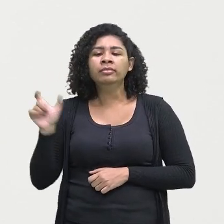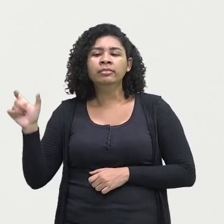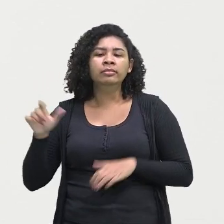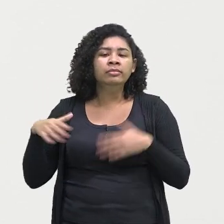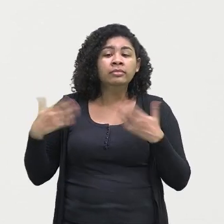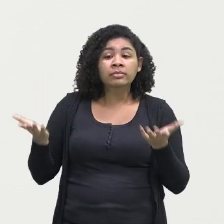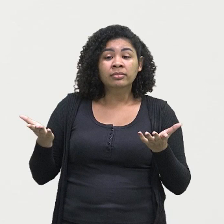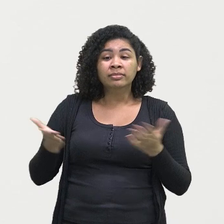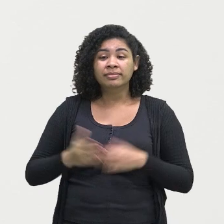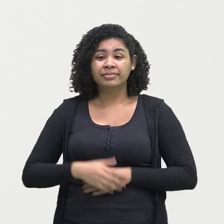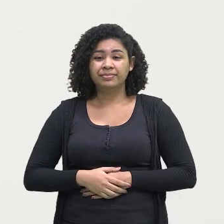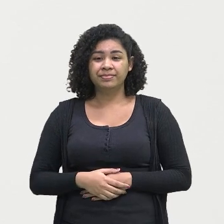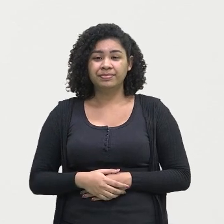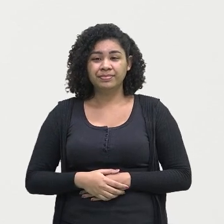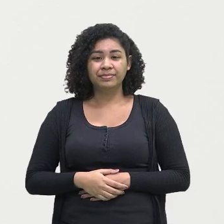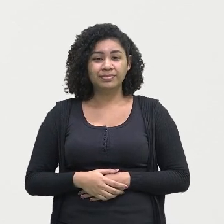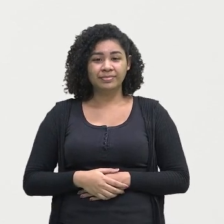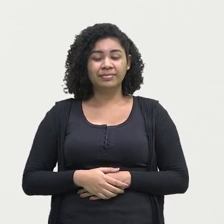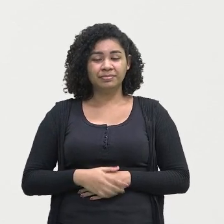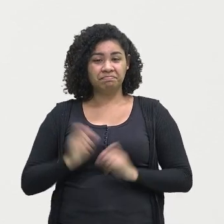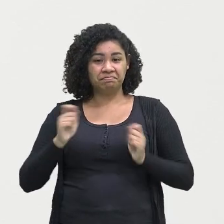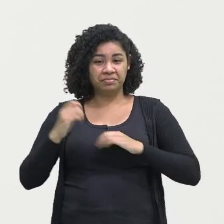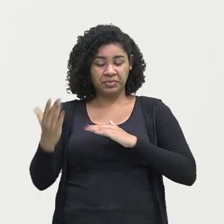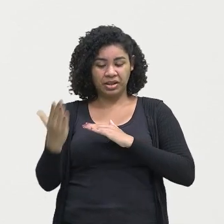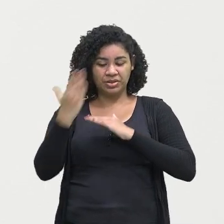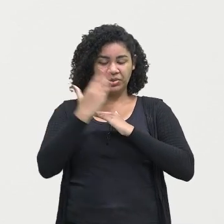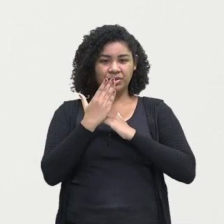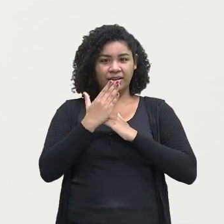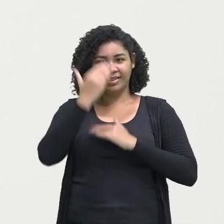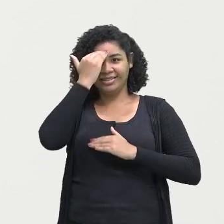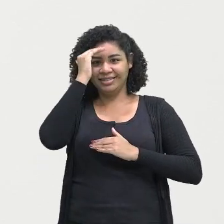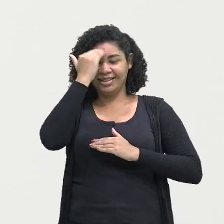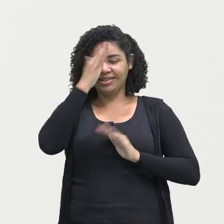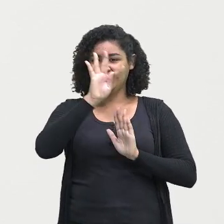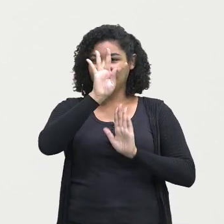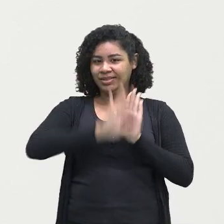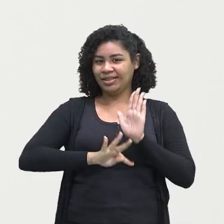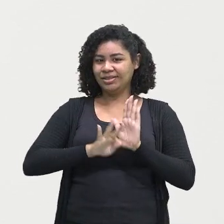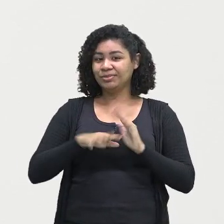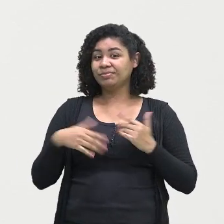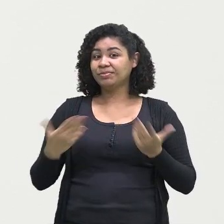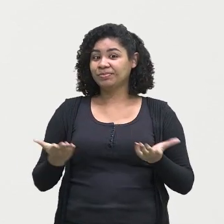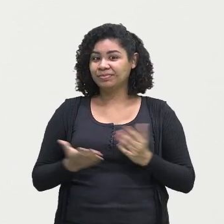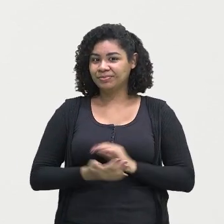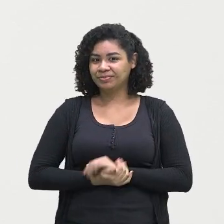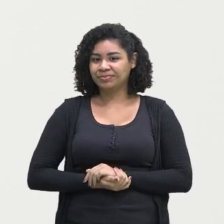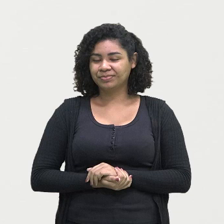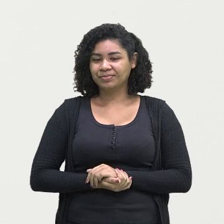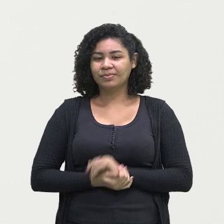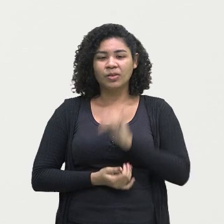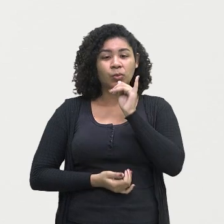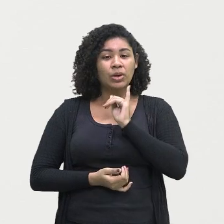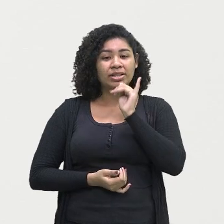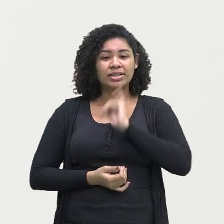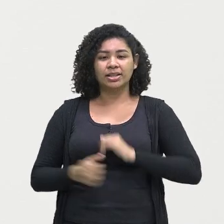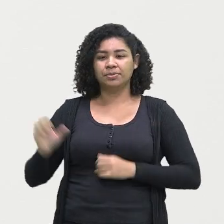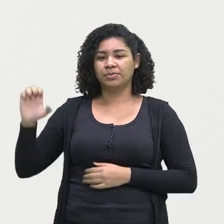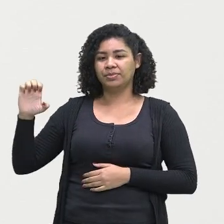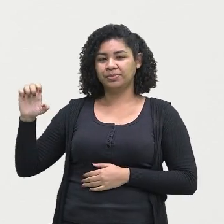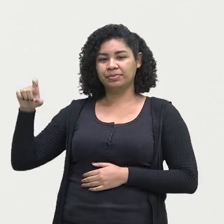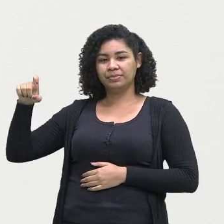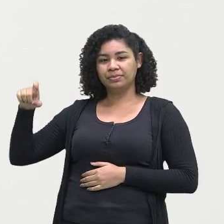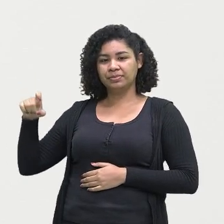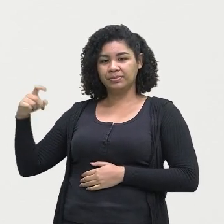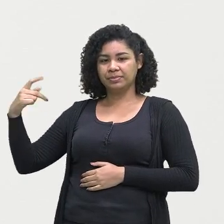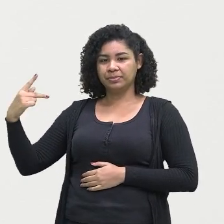são cognatos, que podem ajudar a gente a descobrir aqui a ideia do texto. For example,